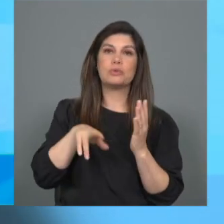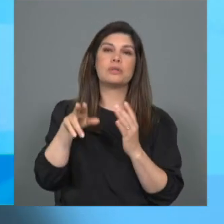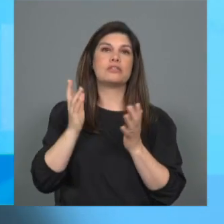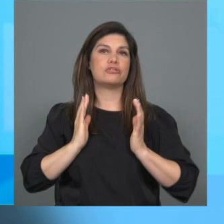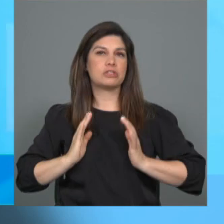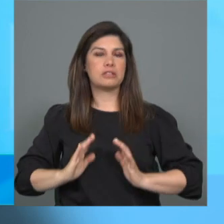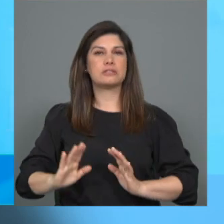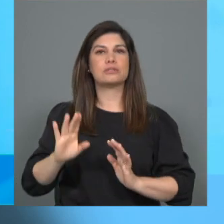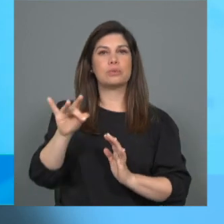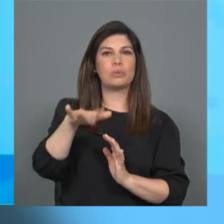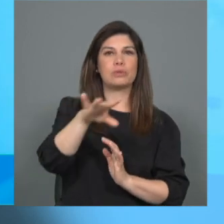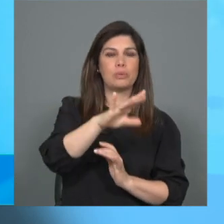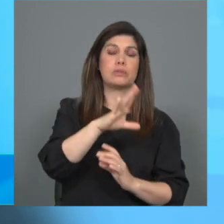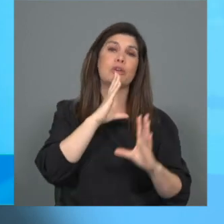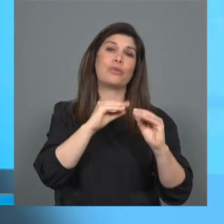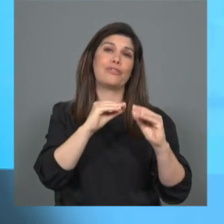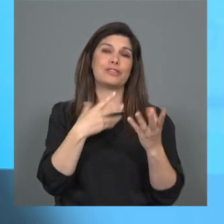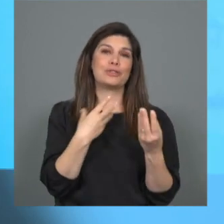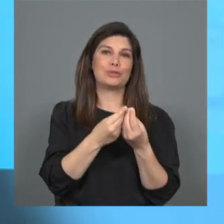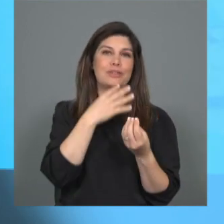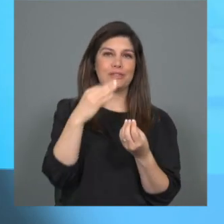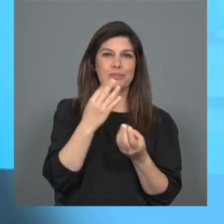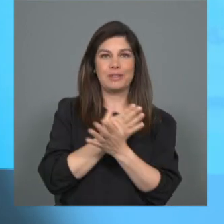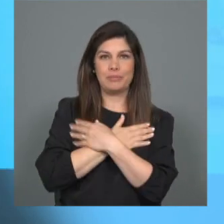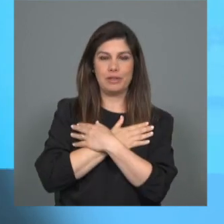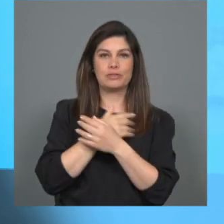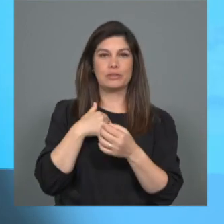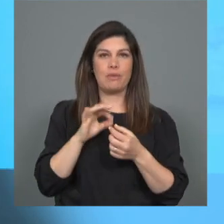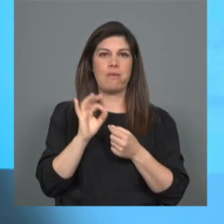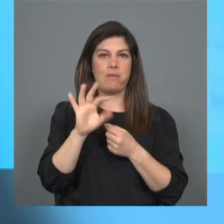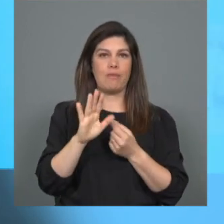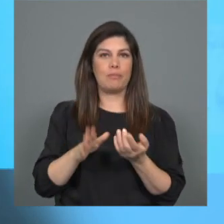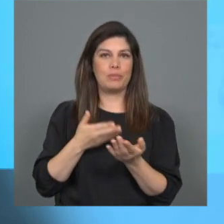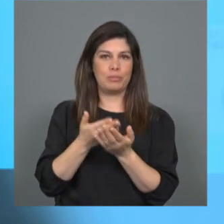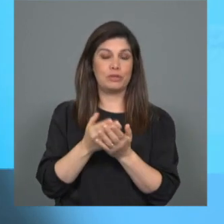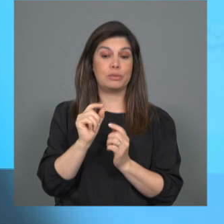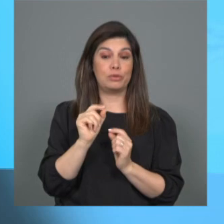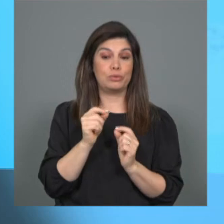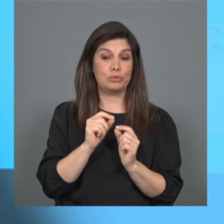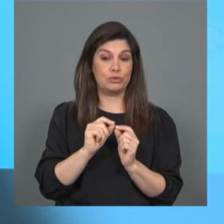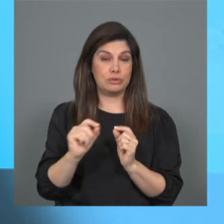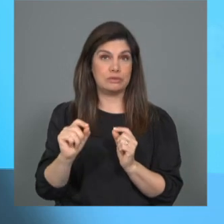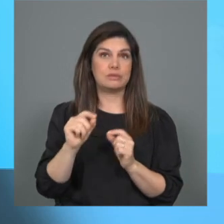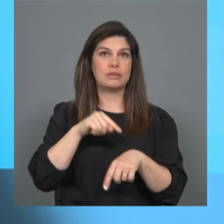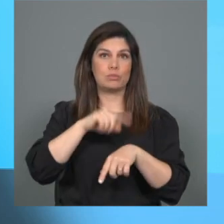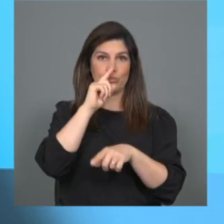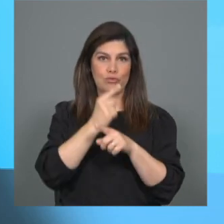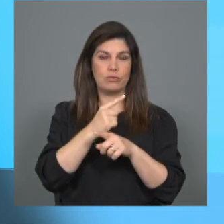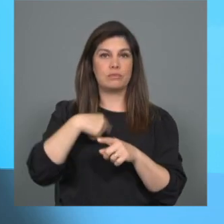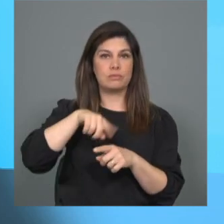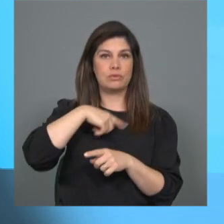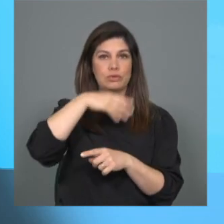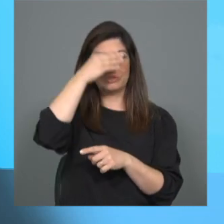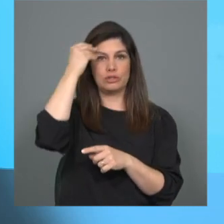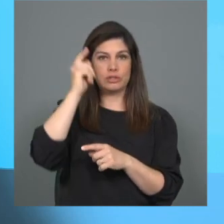conversas entre familiares e amigos. Vamos deixar-lhe algumas sugestões nos próximos minutos, ao mesmo tempo que não esquecemos, como